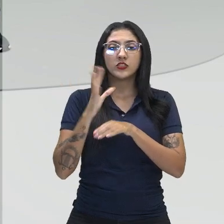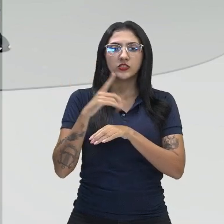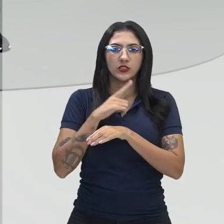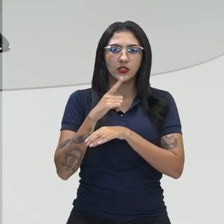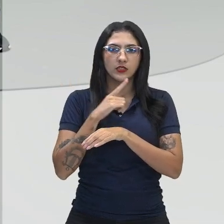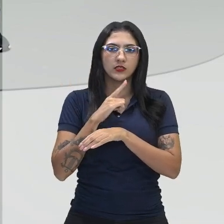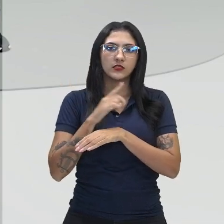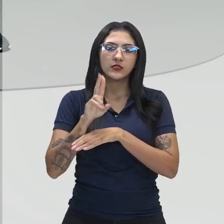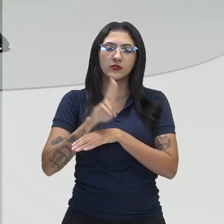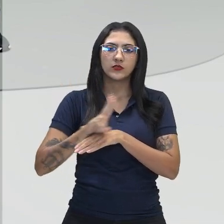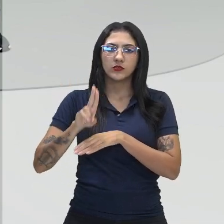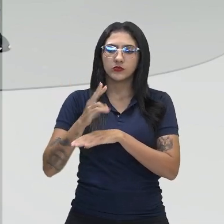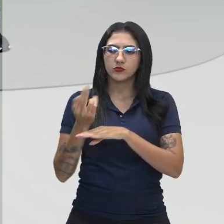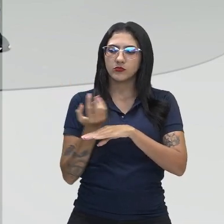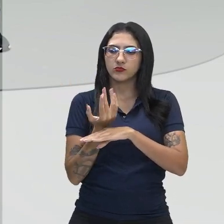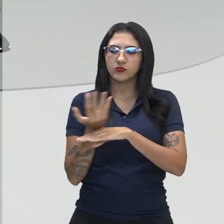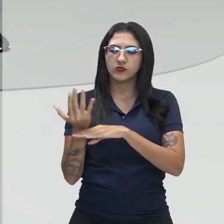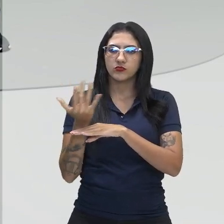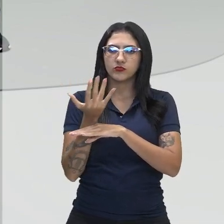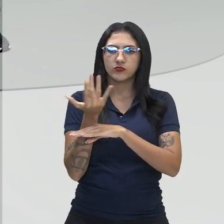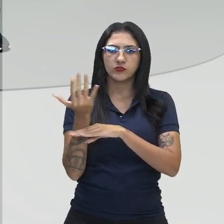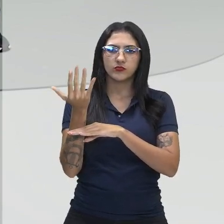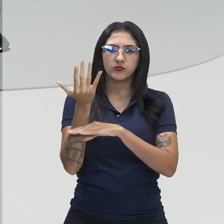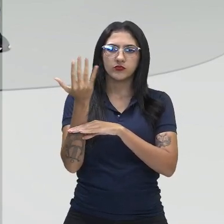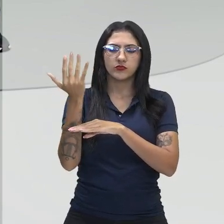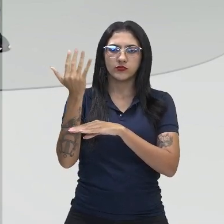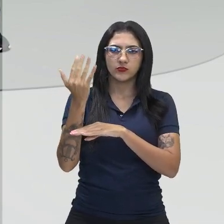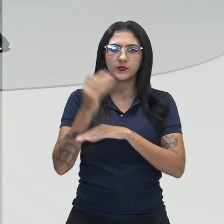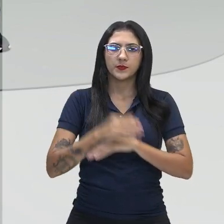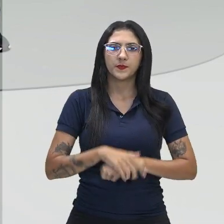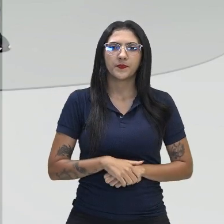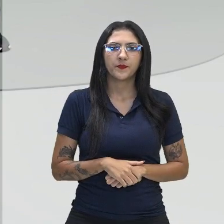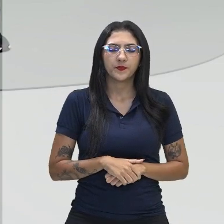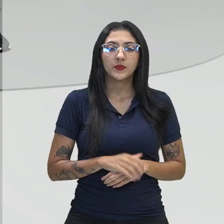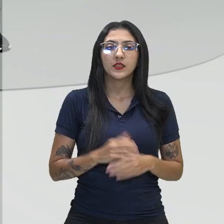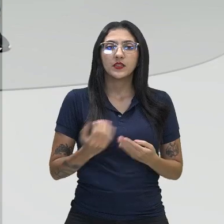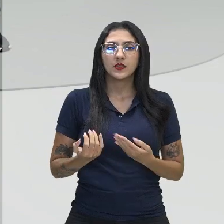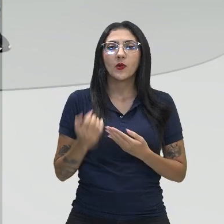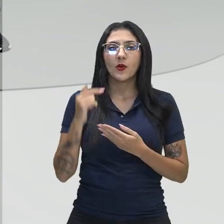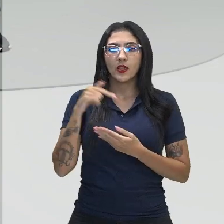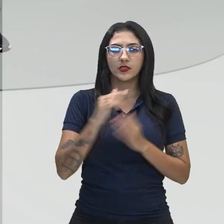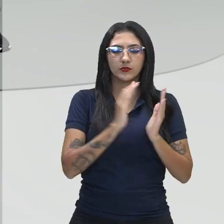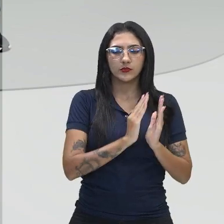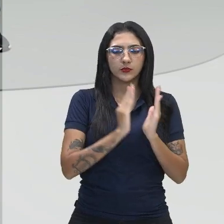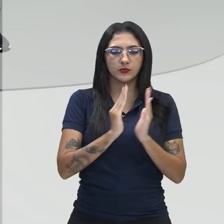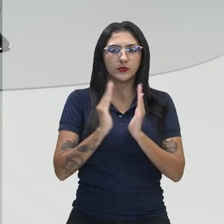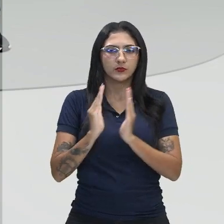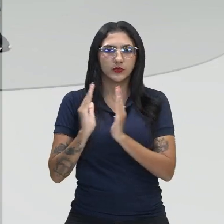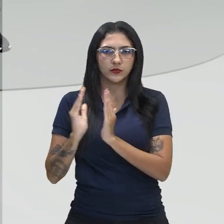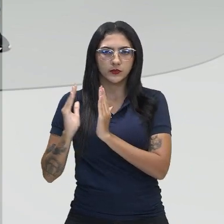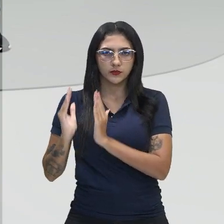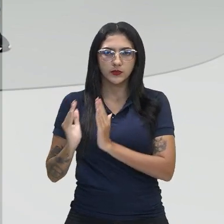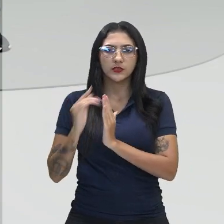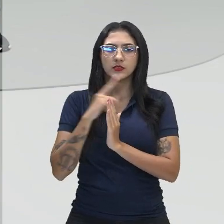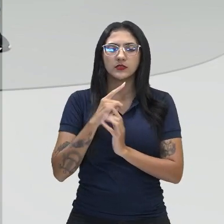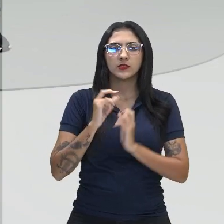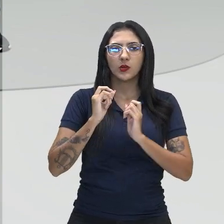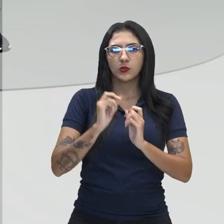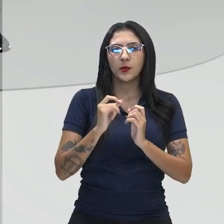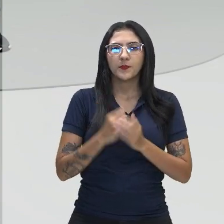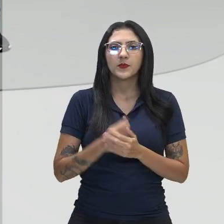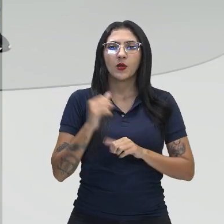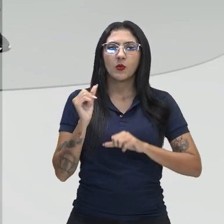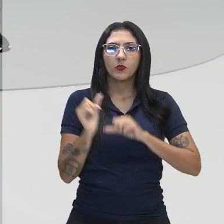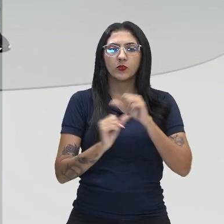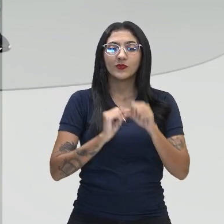pela chama, ela vai sair para o escapamento. Isso fez com que nós tivéssemos a construção